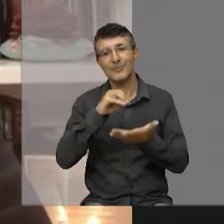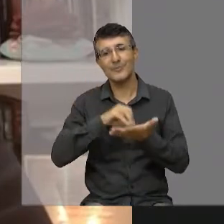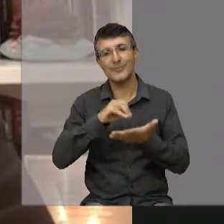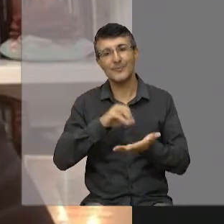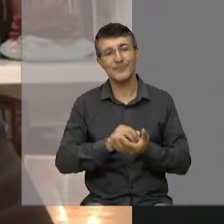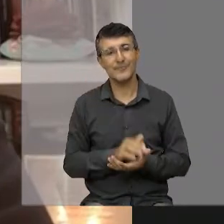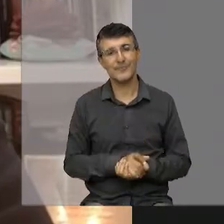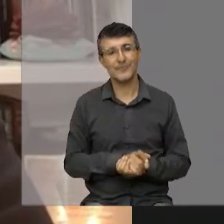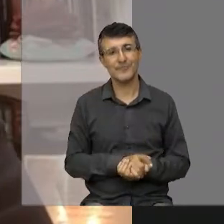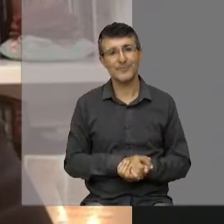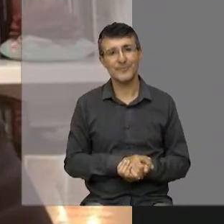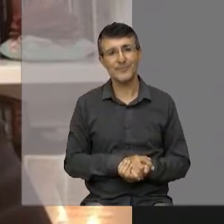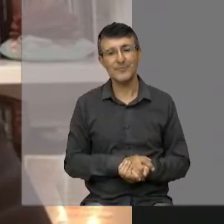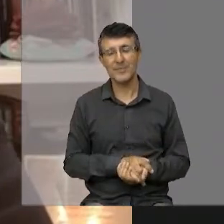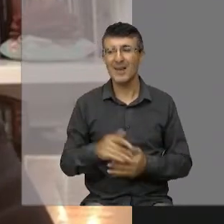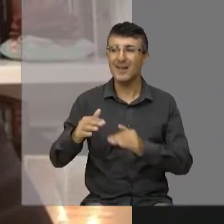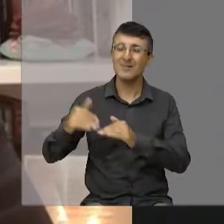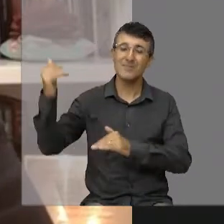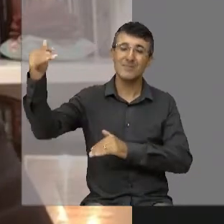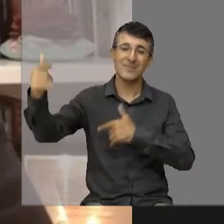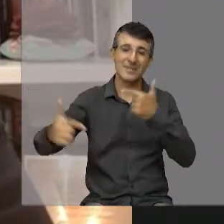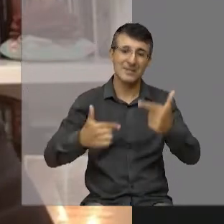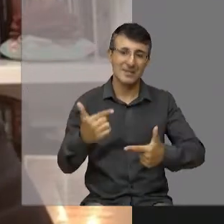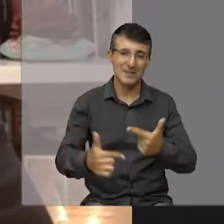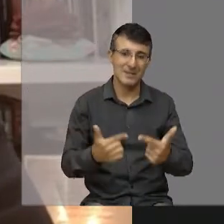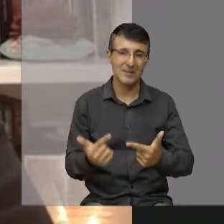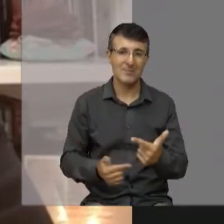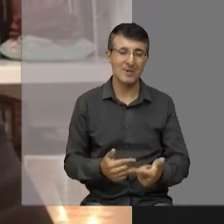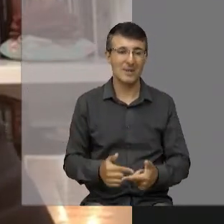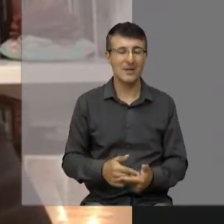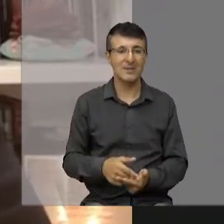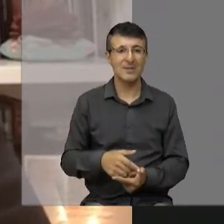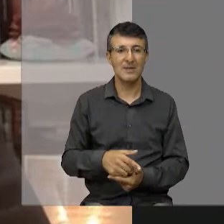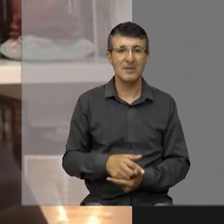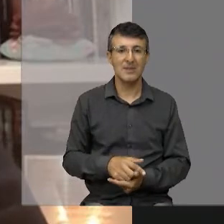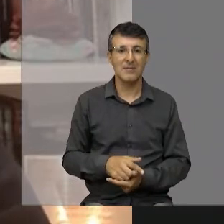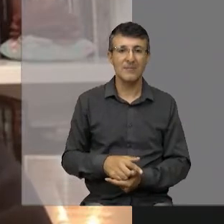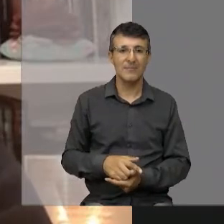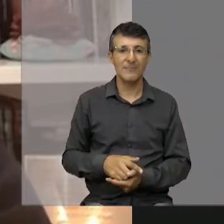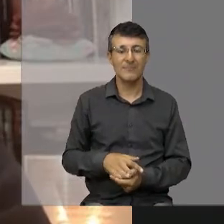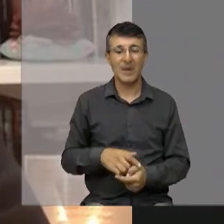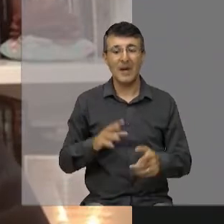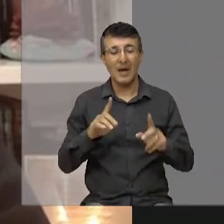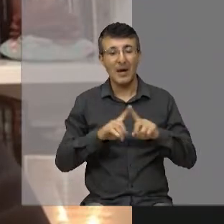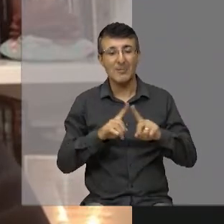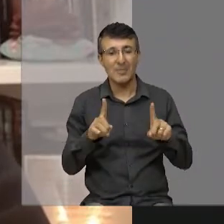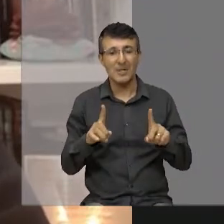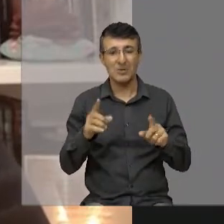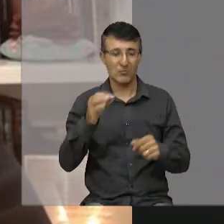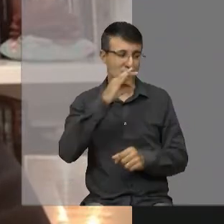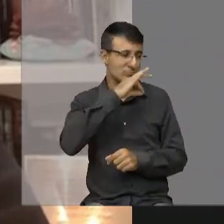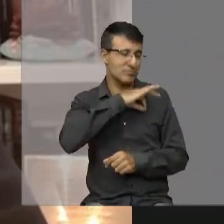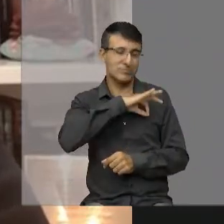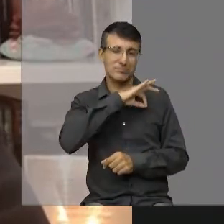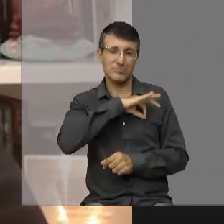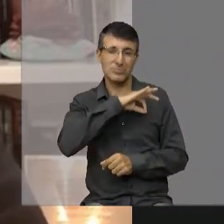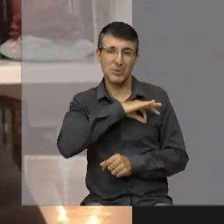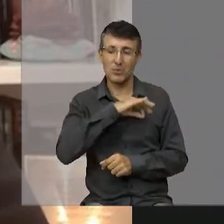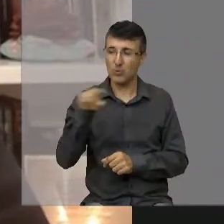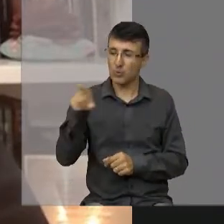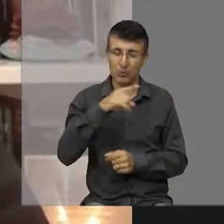grande maioria, trabalhem, sejam inclusive chefe de família, às vezes a renda, né, daquele companheiro,